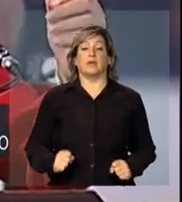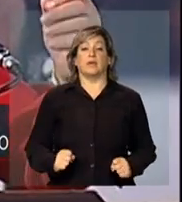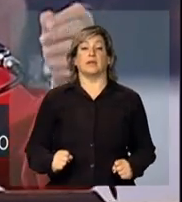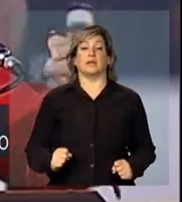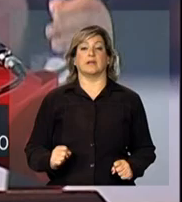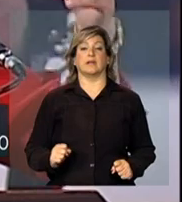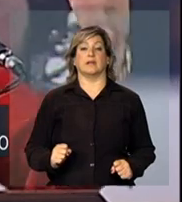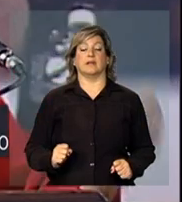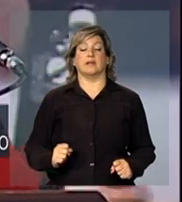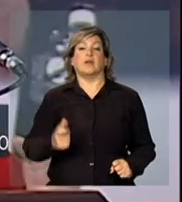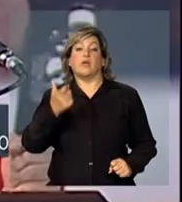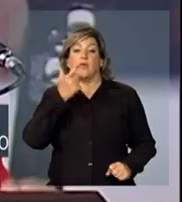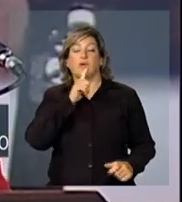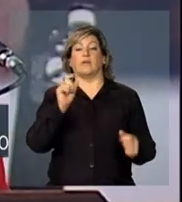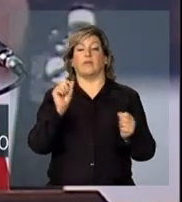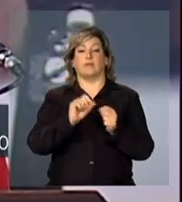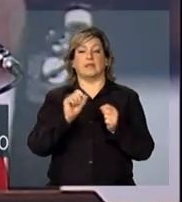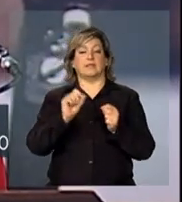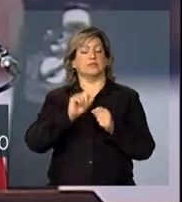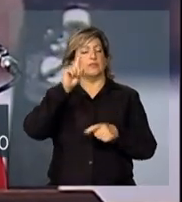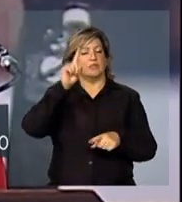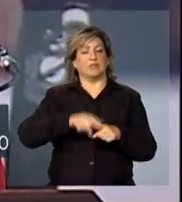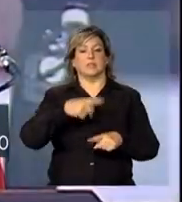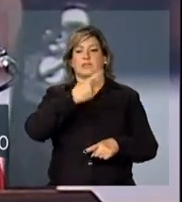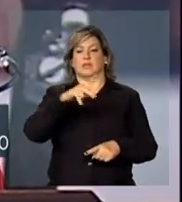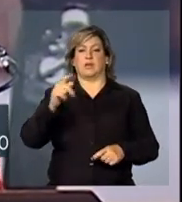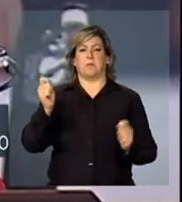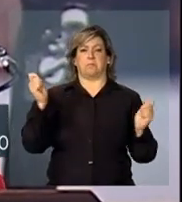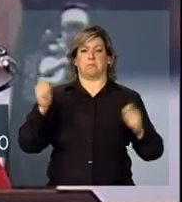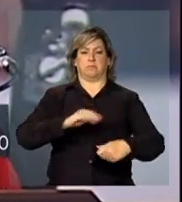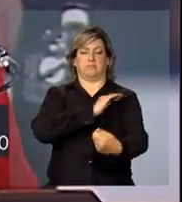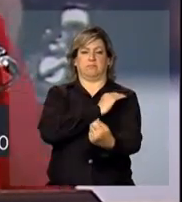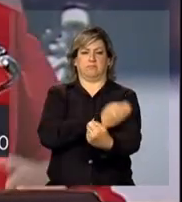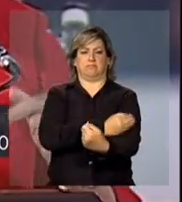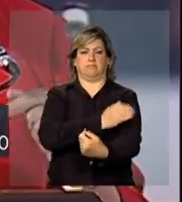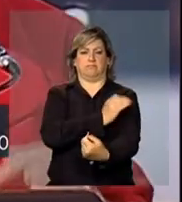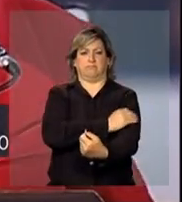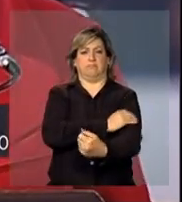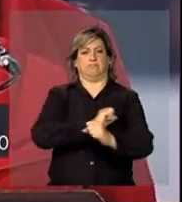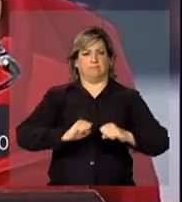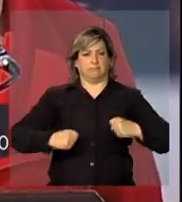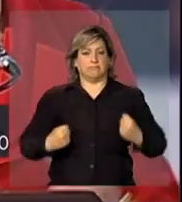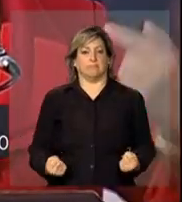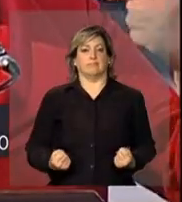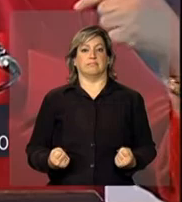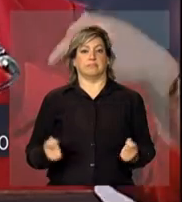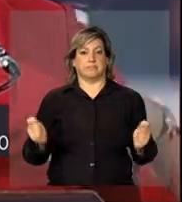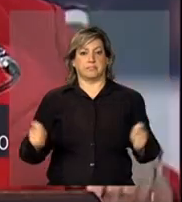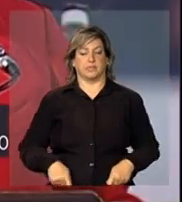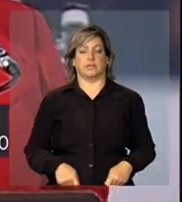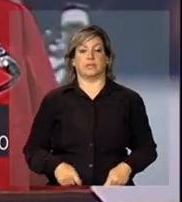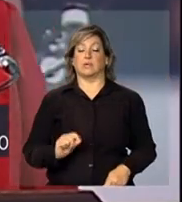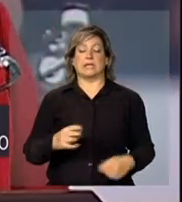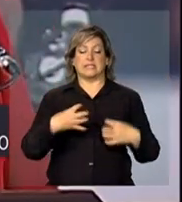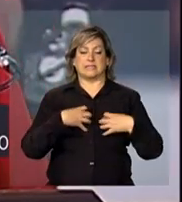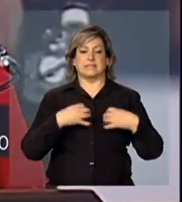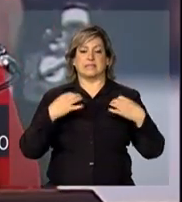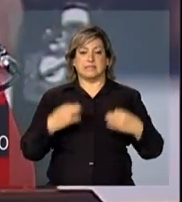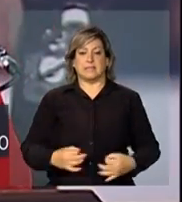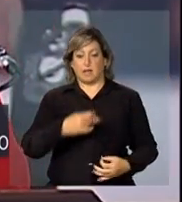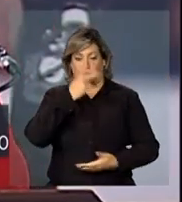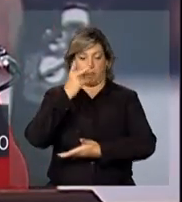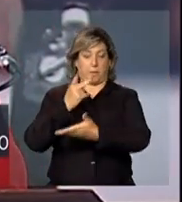e realizando plenamente seus potenciais e ao mesmo tempo a certeza da